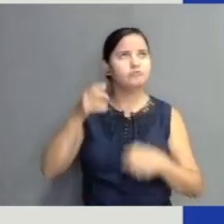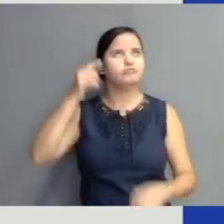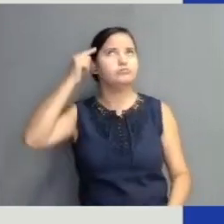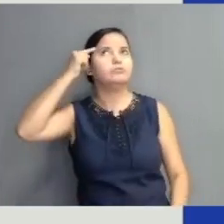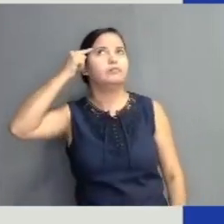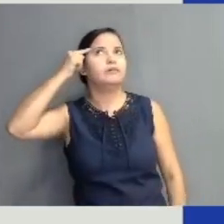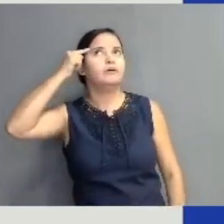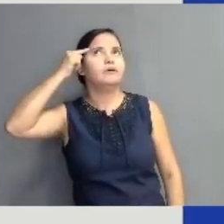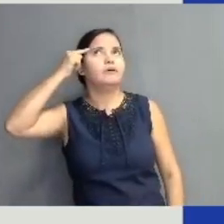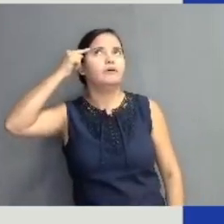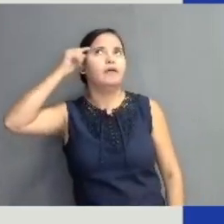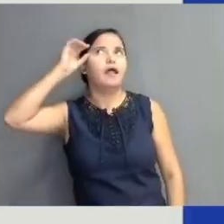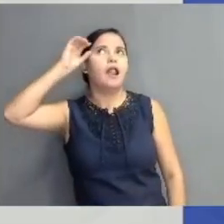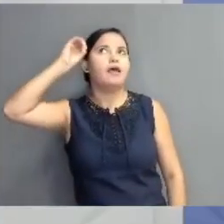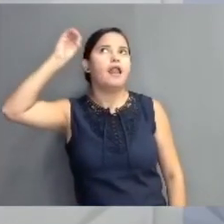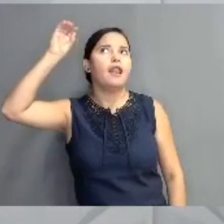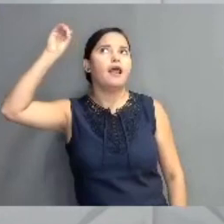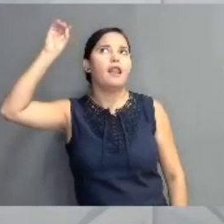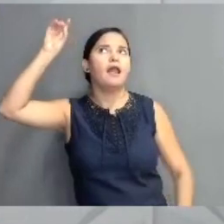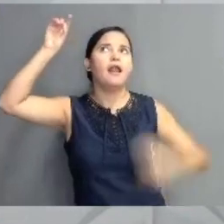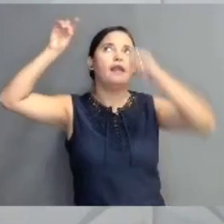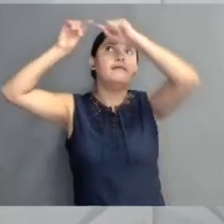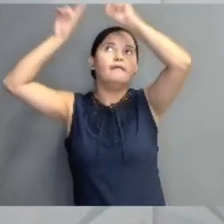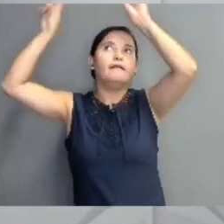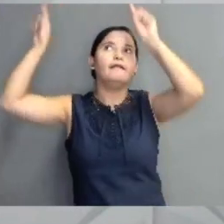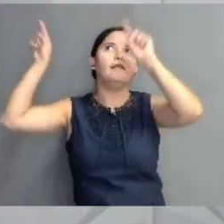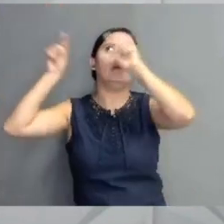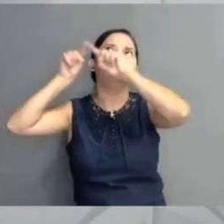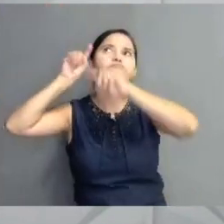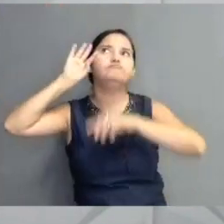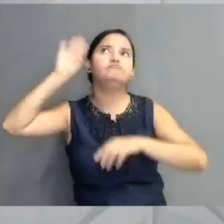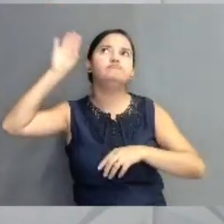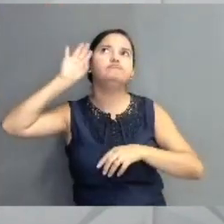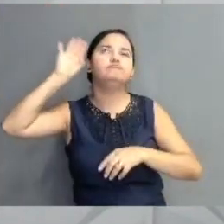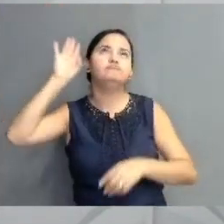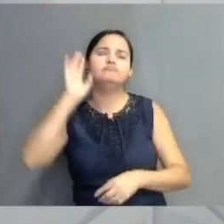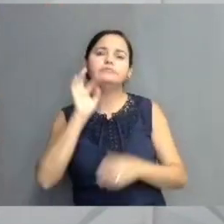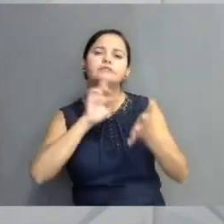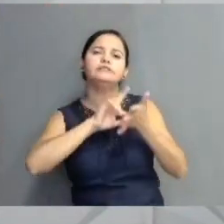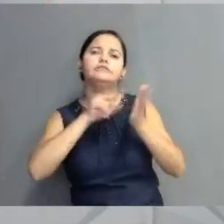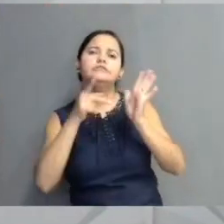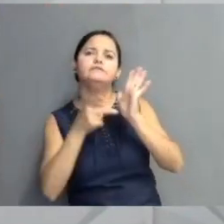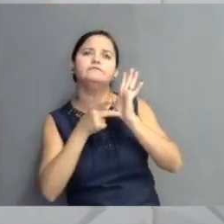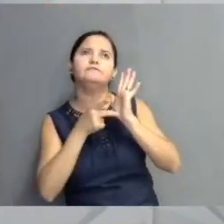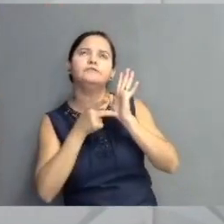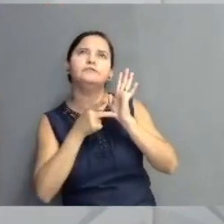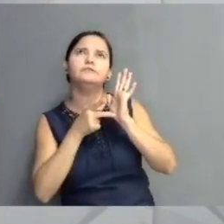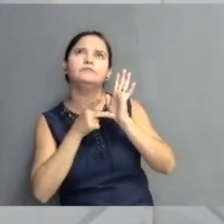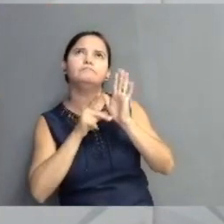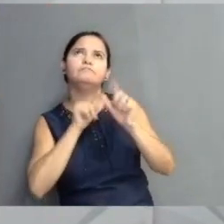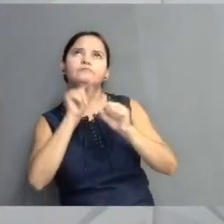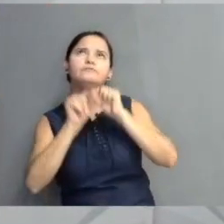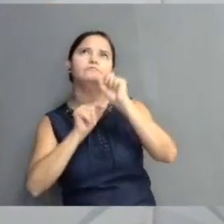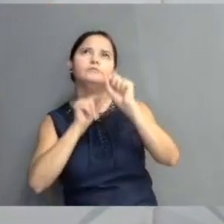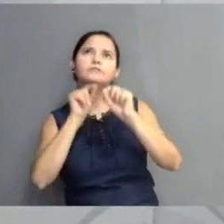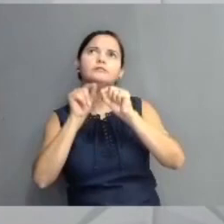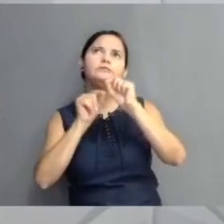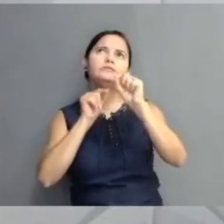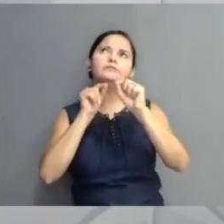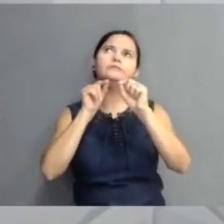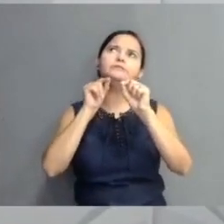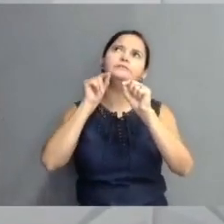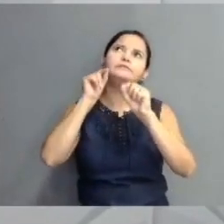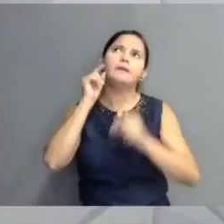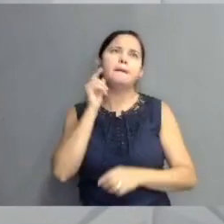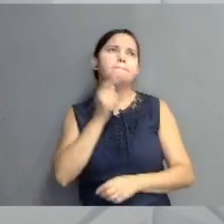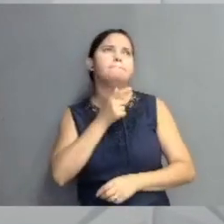aqui para mim, ó, na telinha, esse balãozinho, quando ele tem essas 3 bolinhas, ou 3 ou 4 bolinhas, significa que